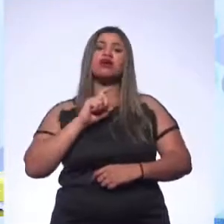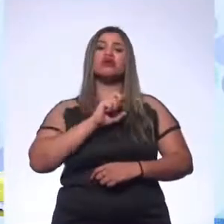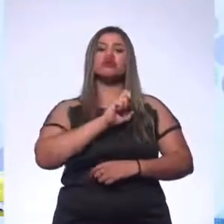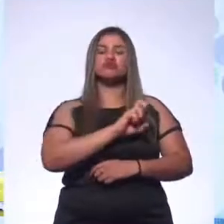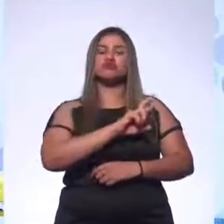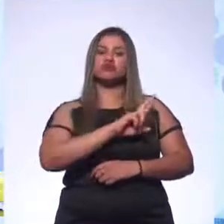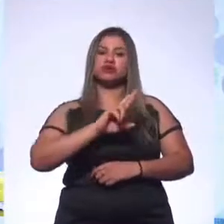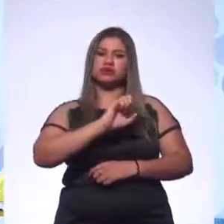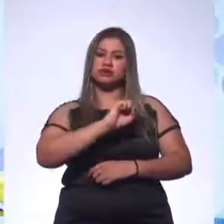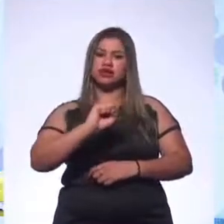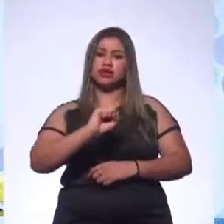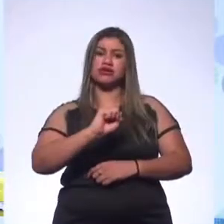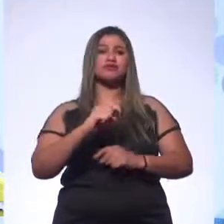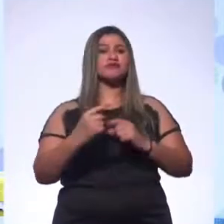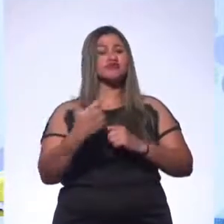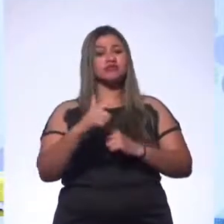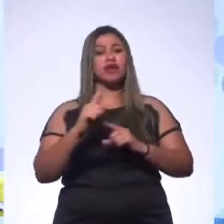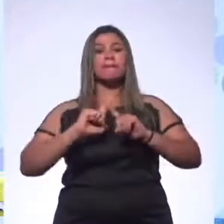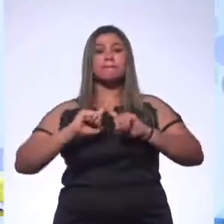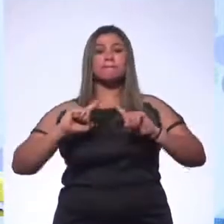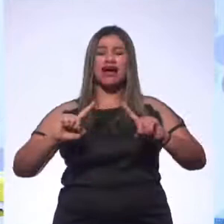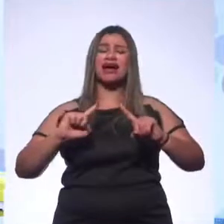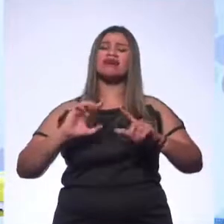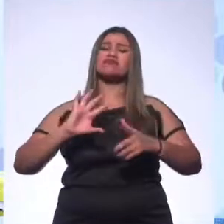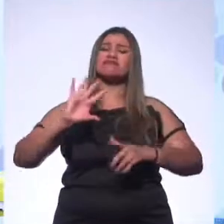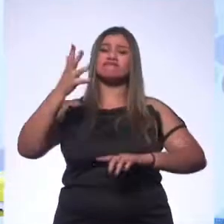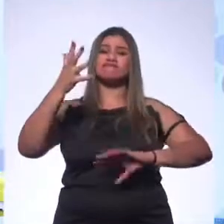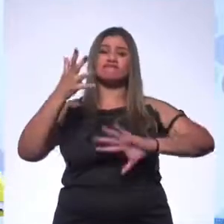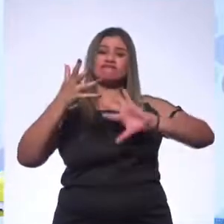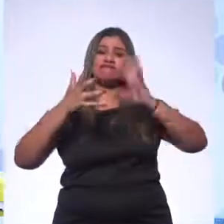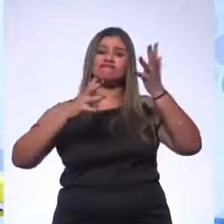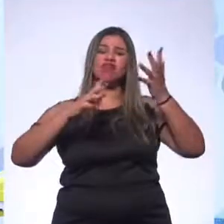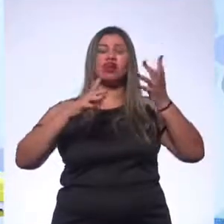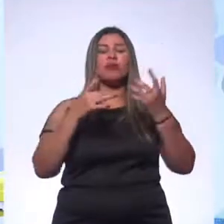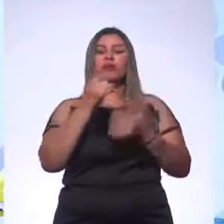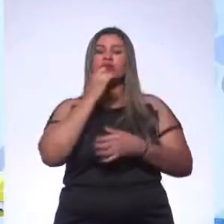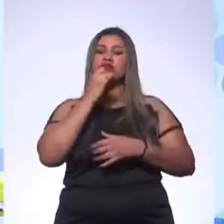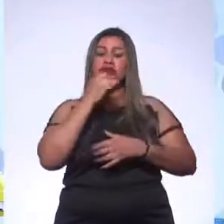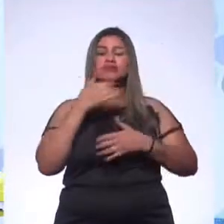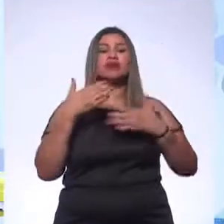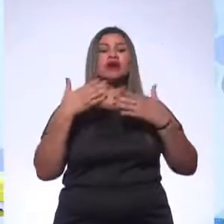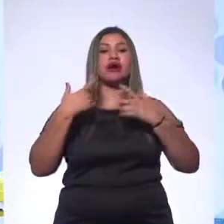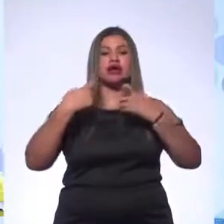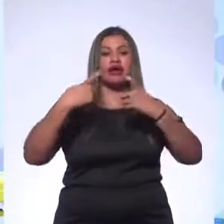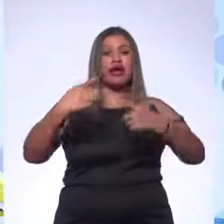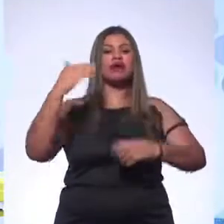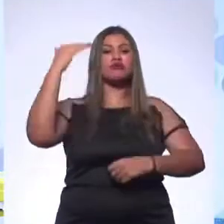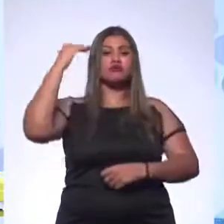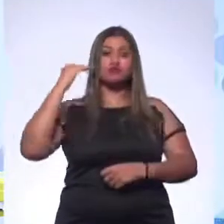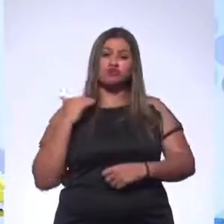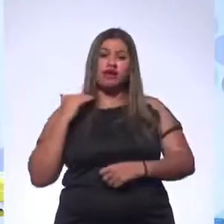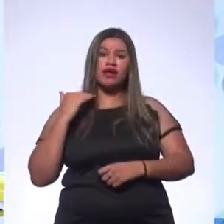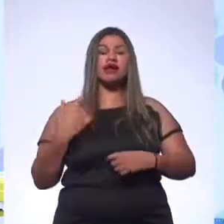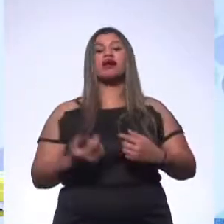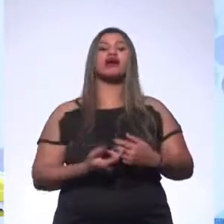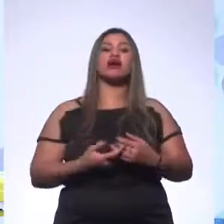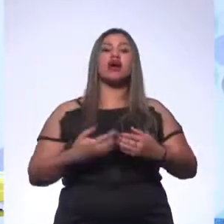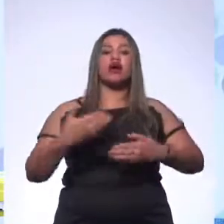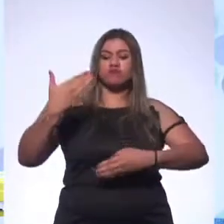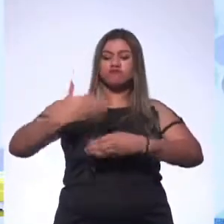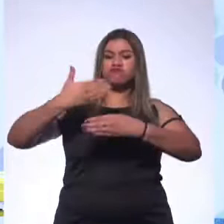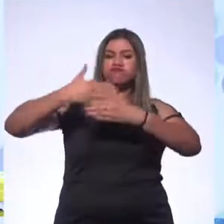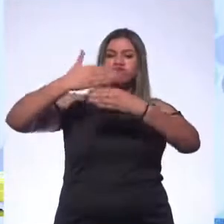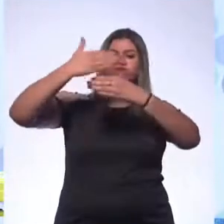Soviética, mas que houve diversos desdobramentos, como a Guerra da Coreia, como a divisão da Alemanha com o Muro de